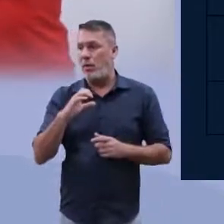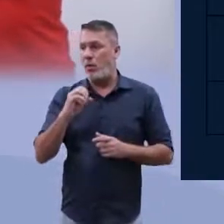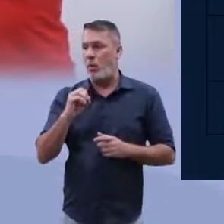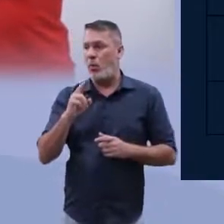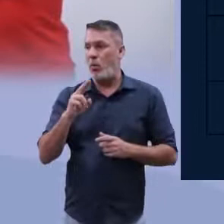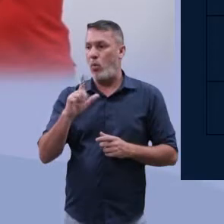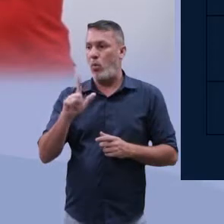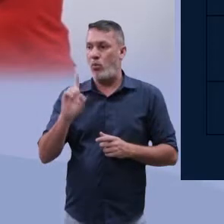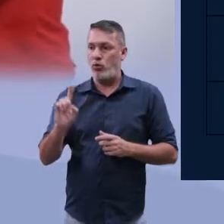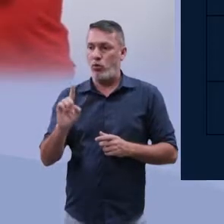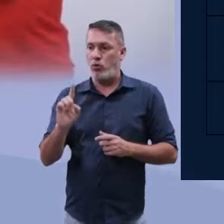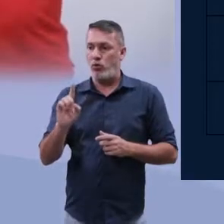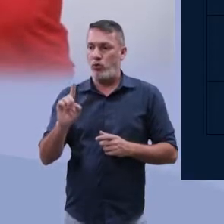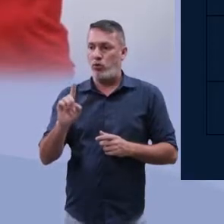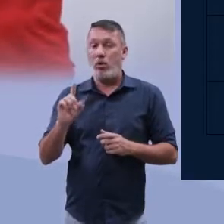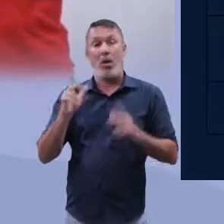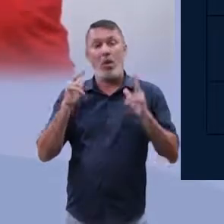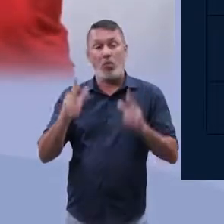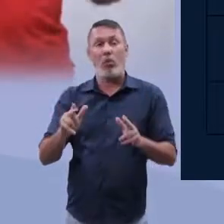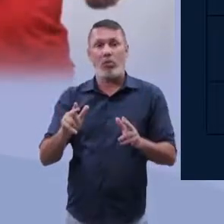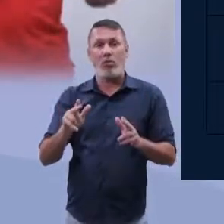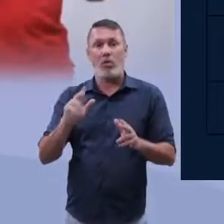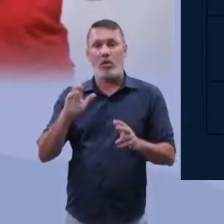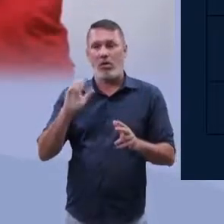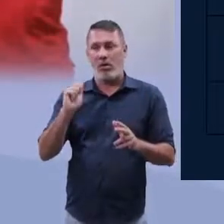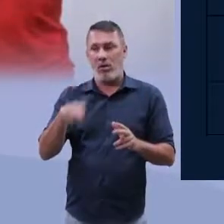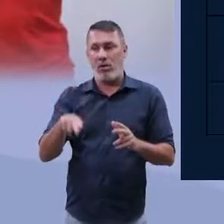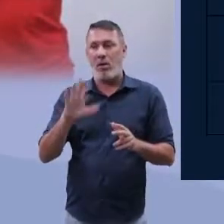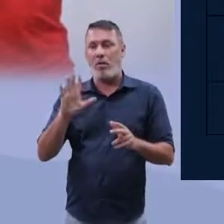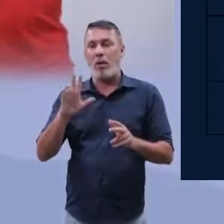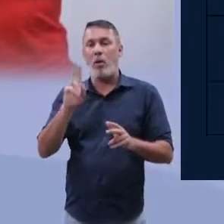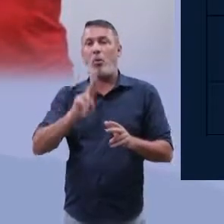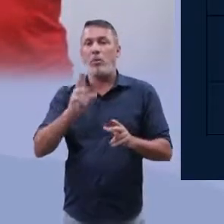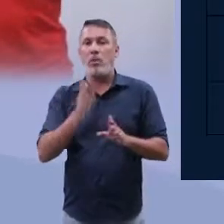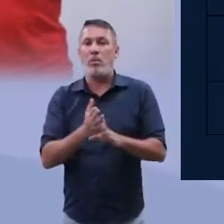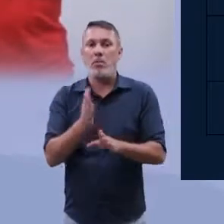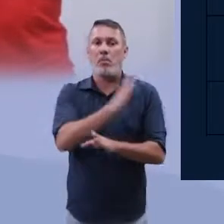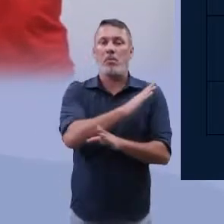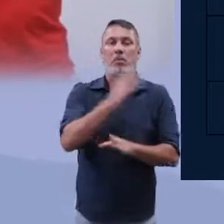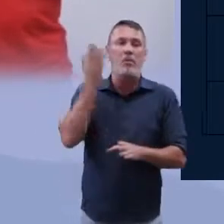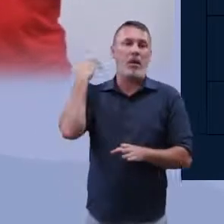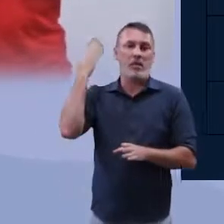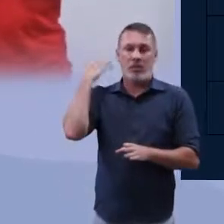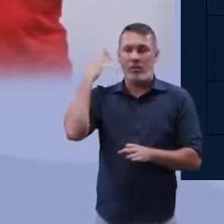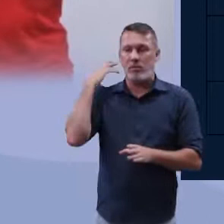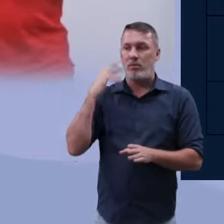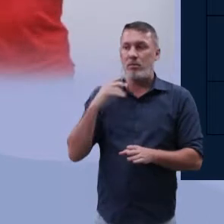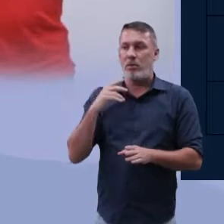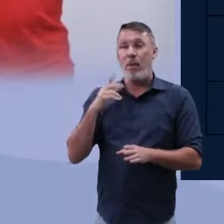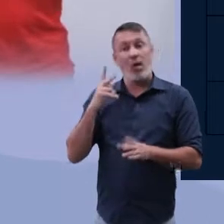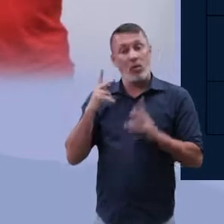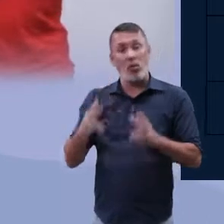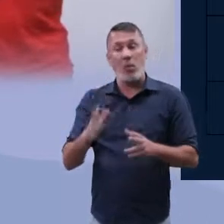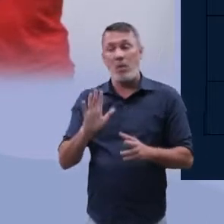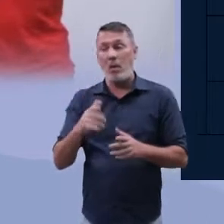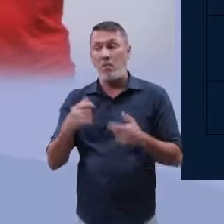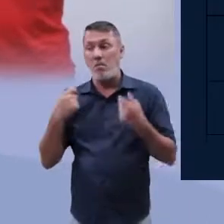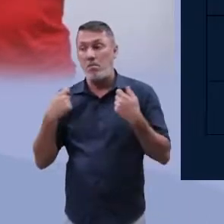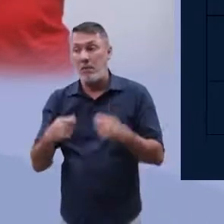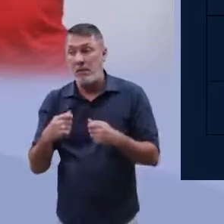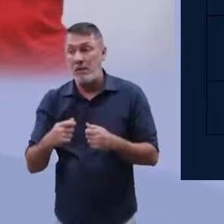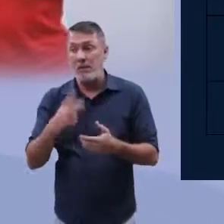que ele é igual ao can, mas a gente pode usar ele no passado. Né? Tem muita gente que fala o could é o can no passado. Não